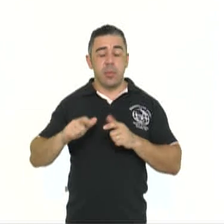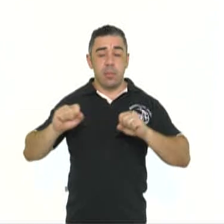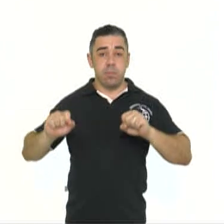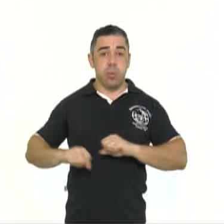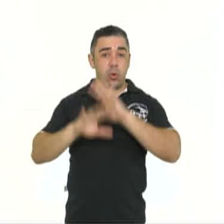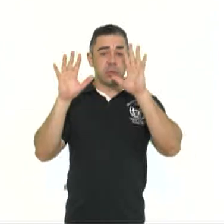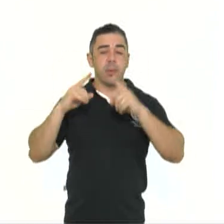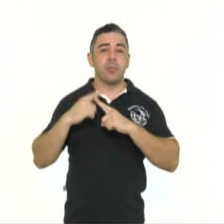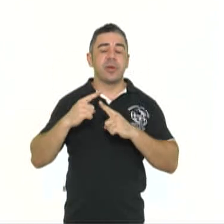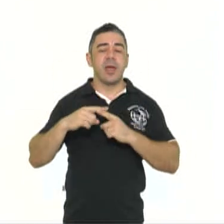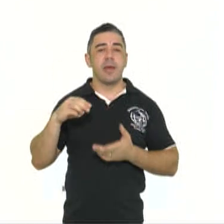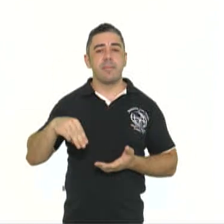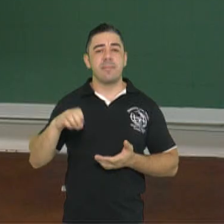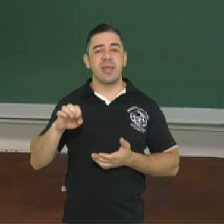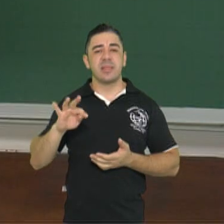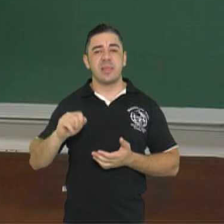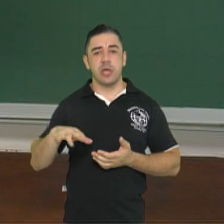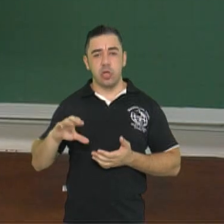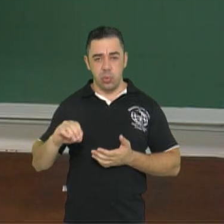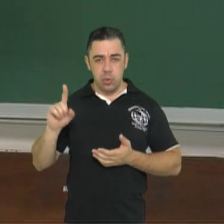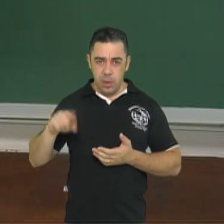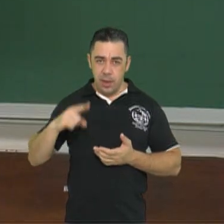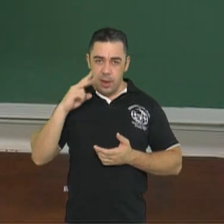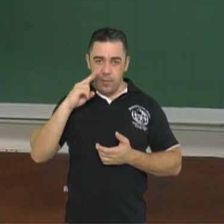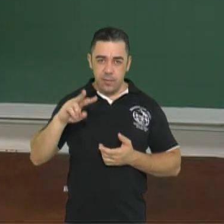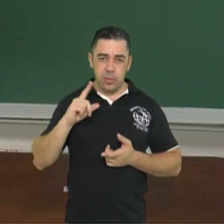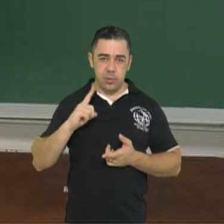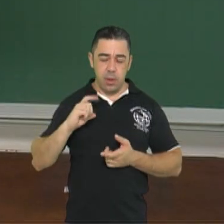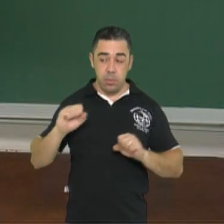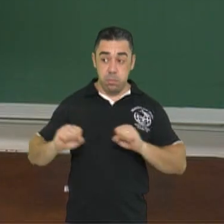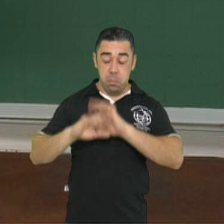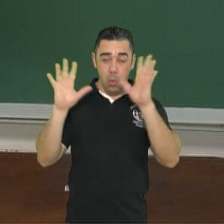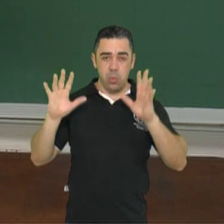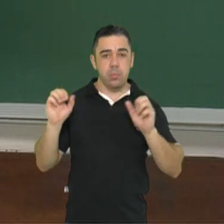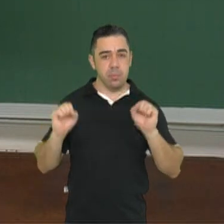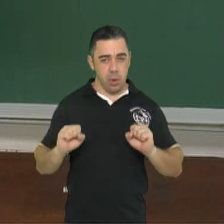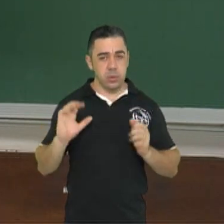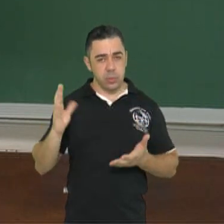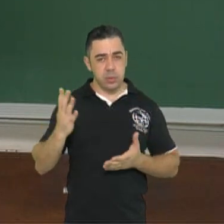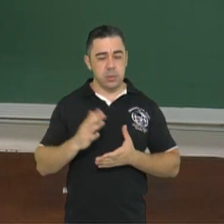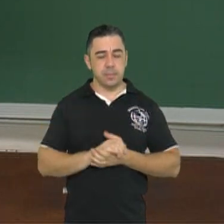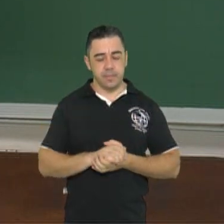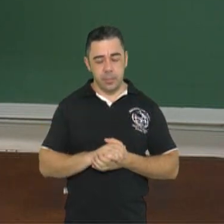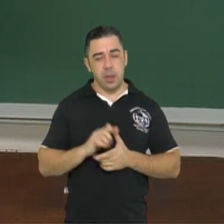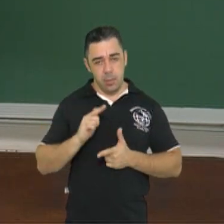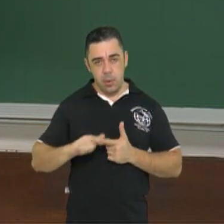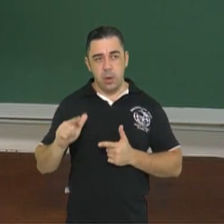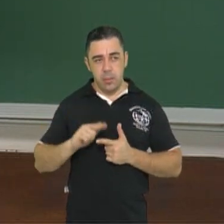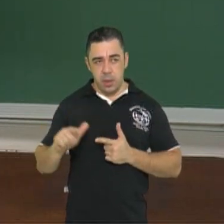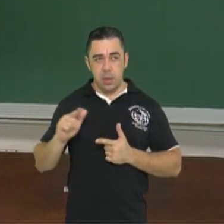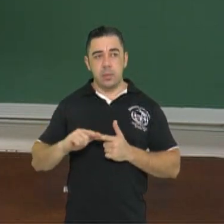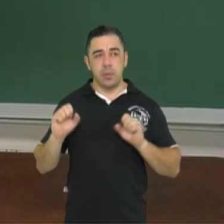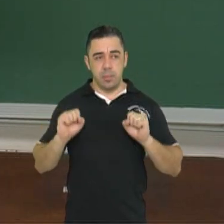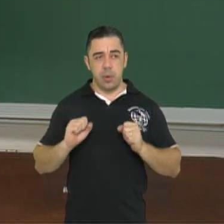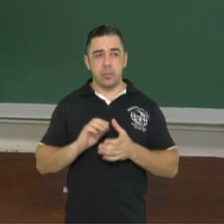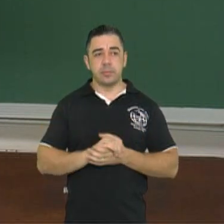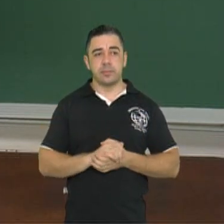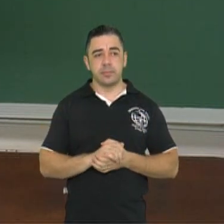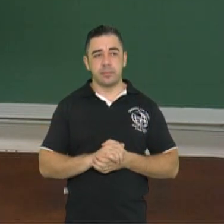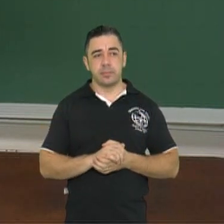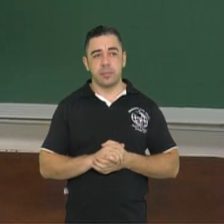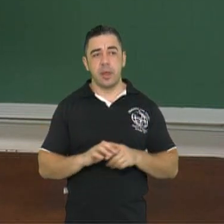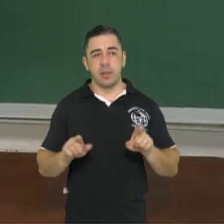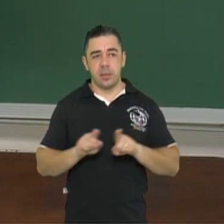causa de acúmulo de metano, que é um gás do efeito estufa, que a gente já comentou na aula de atmosfera, né? Então, tem essas explosões que podem acontecer. E